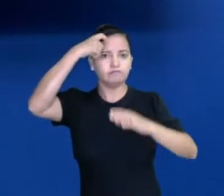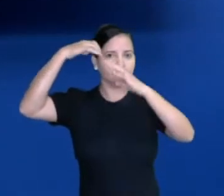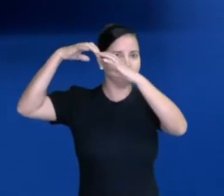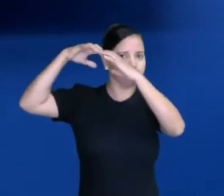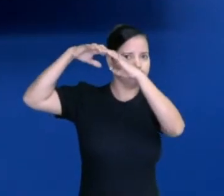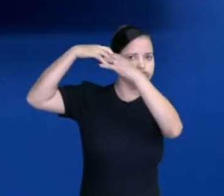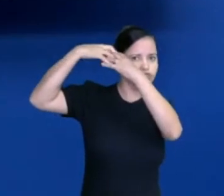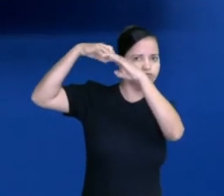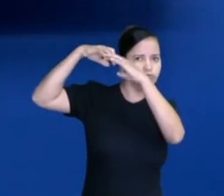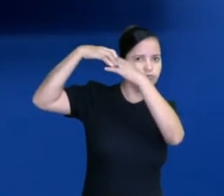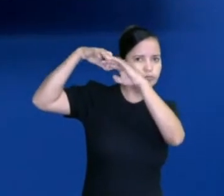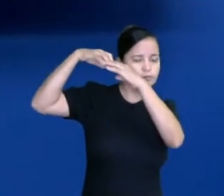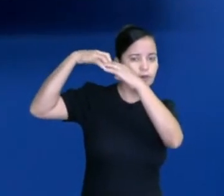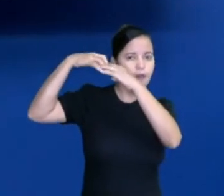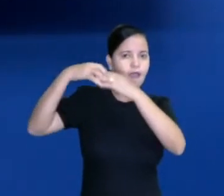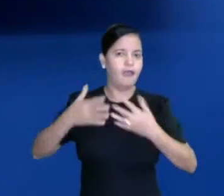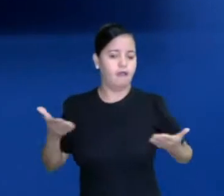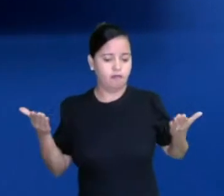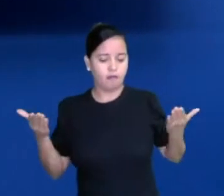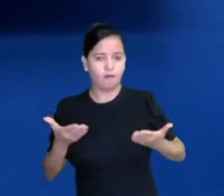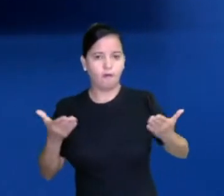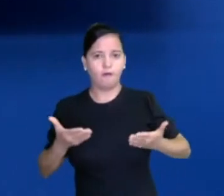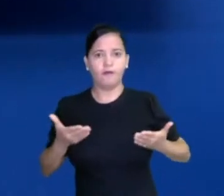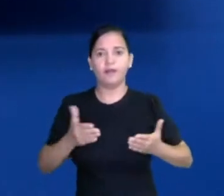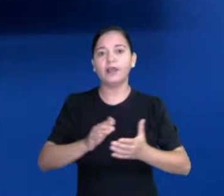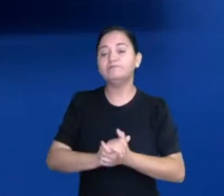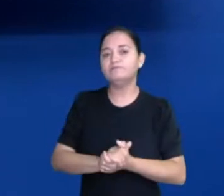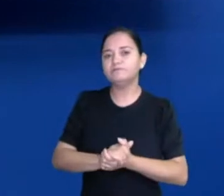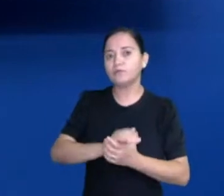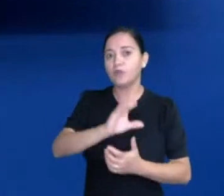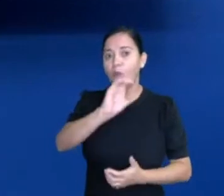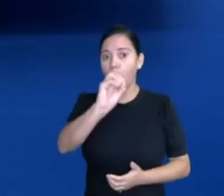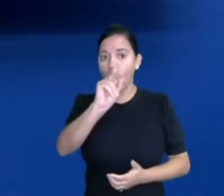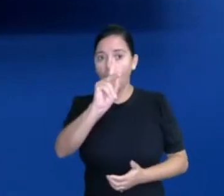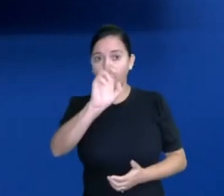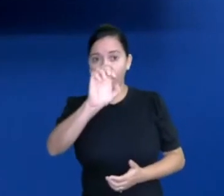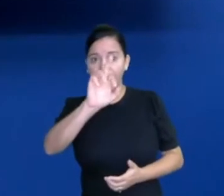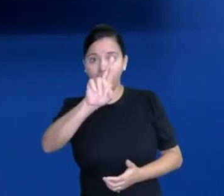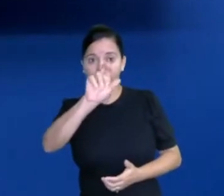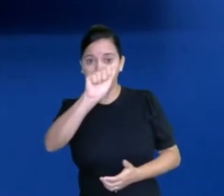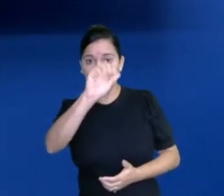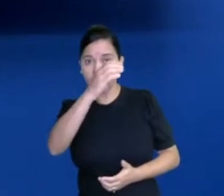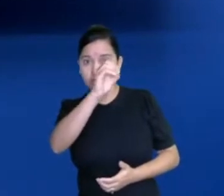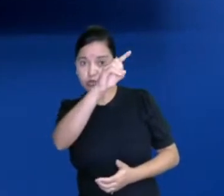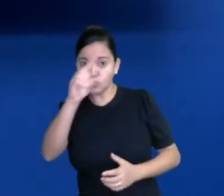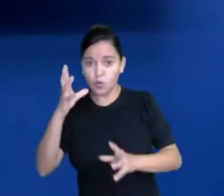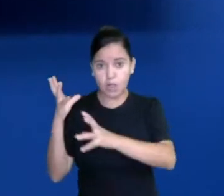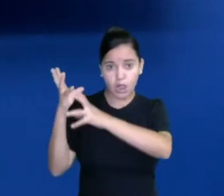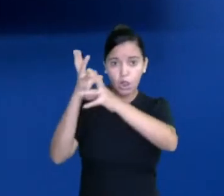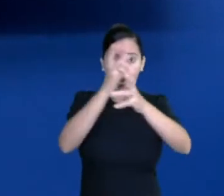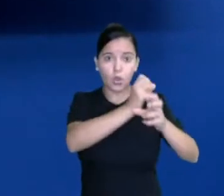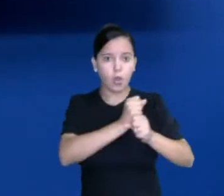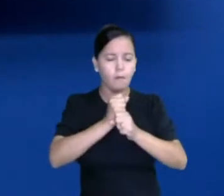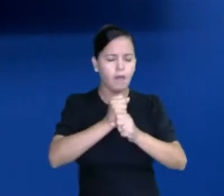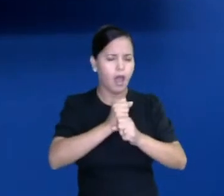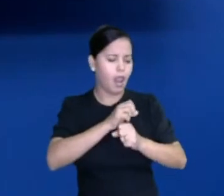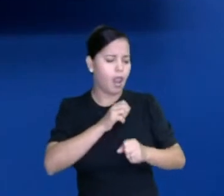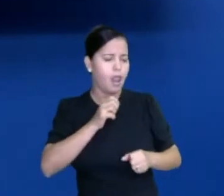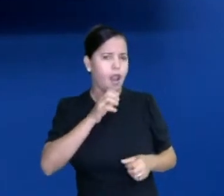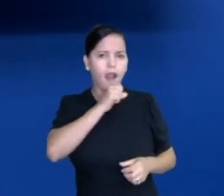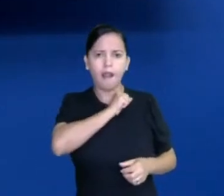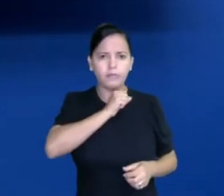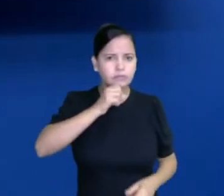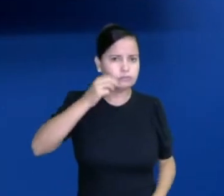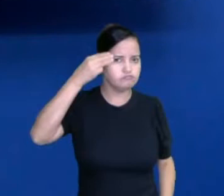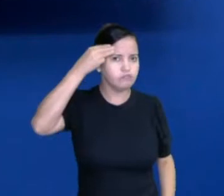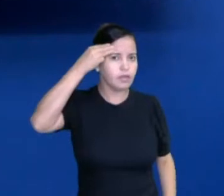gente trabalhar as operações calculando mentalmente. Ah, professora, mas a gente precisa aprender lá o algoritmo